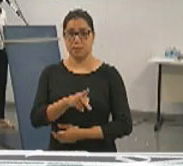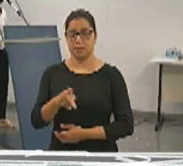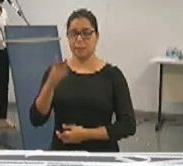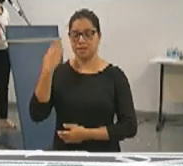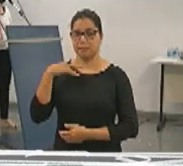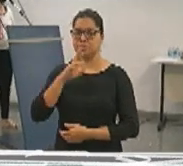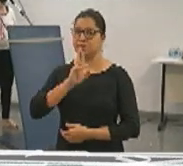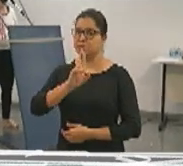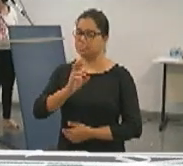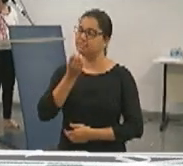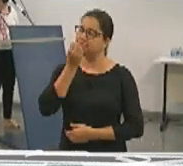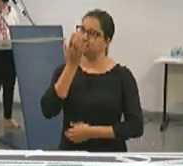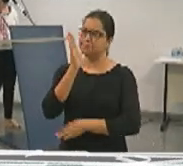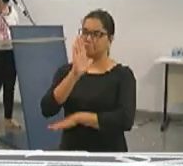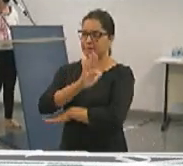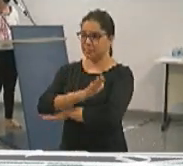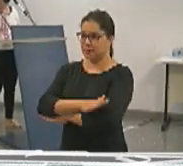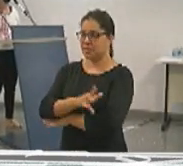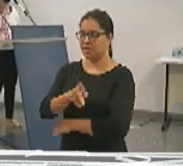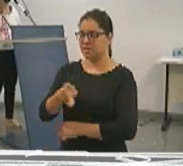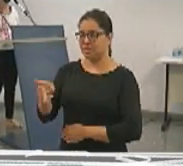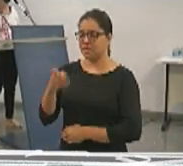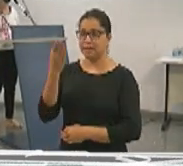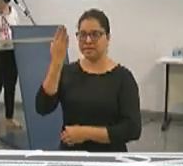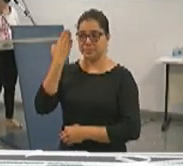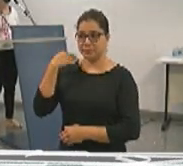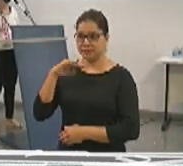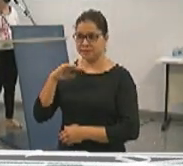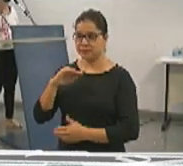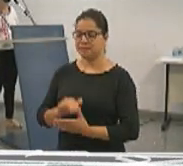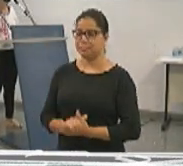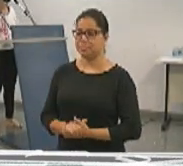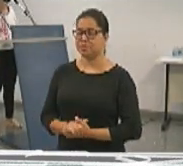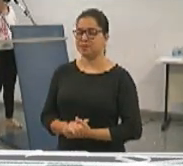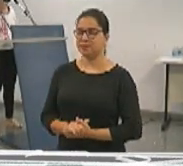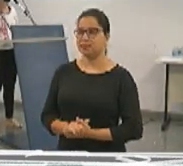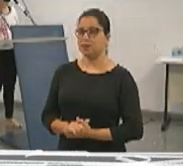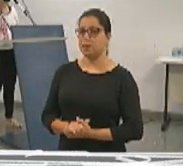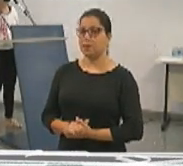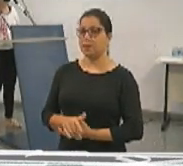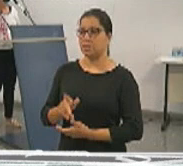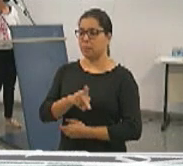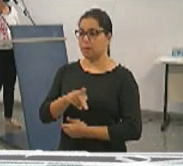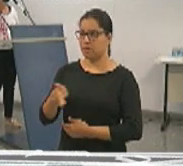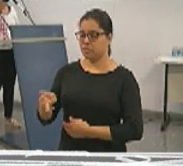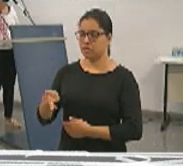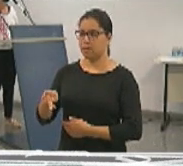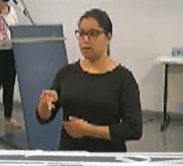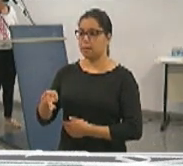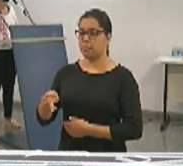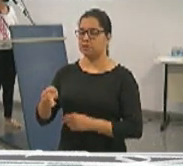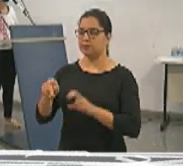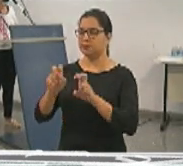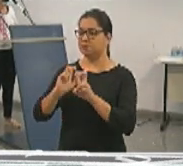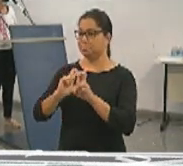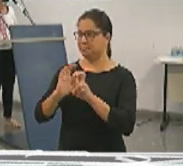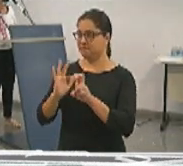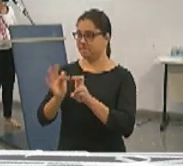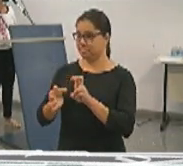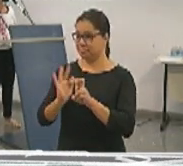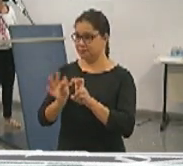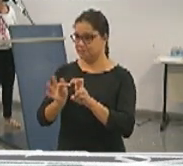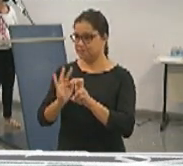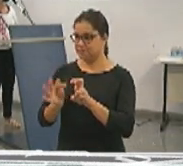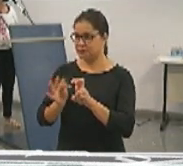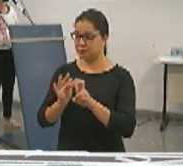Boa tarde. Eu sou a professora Elizabeth, sou professora da Faculdade de Educação à Distância, aqui da UFGD,